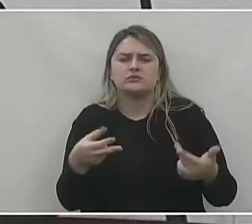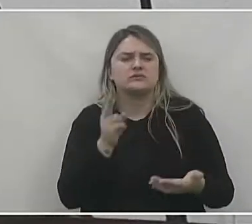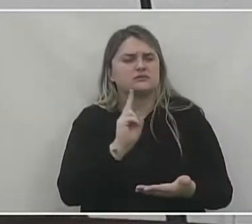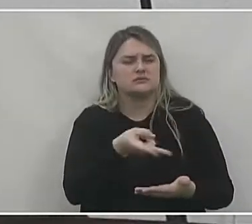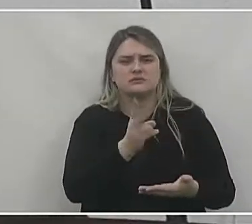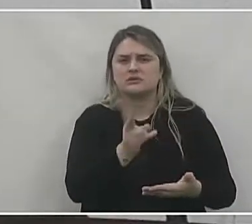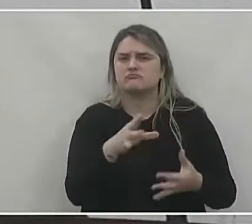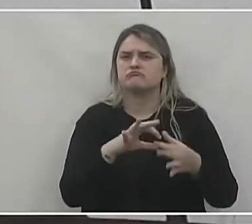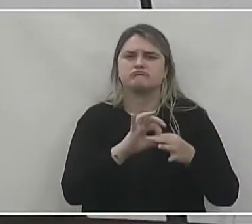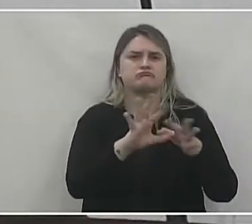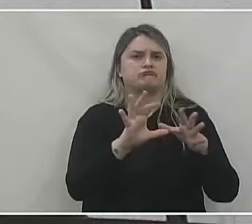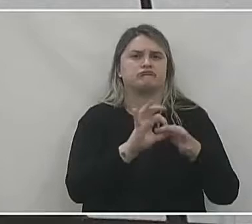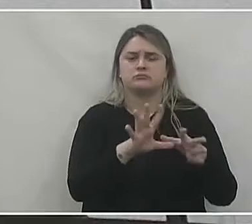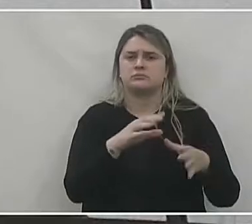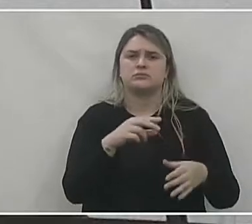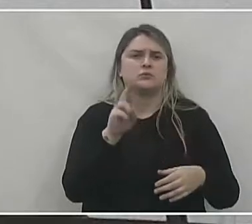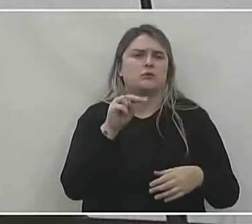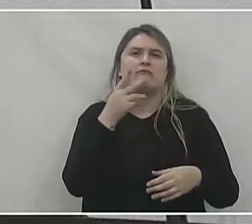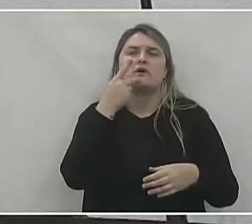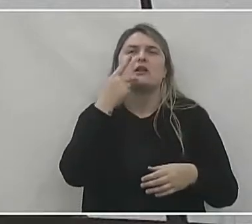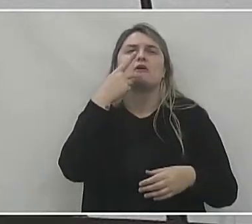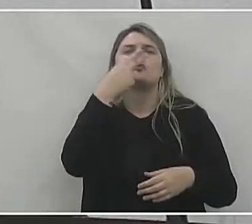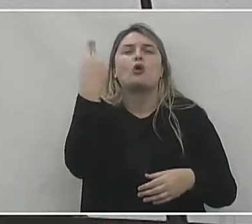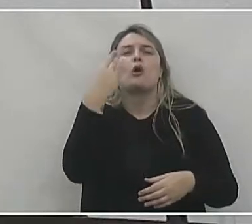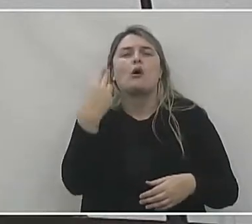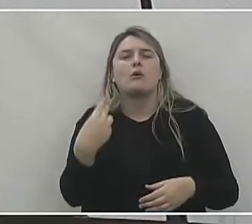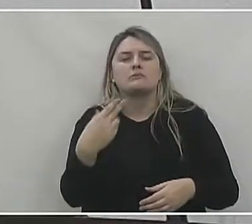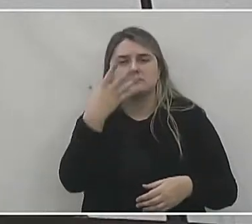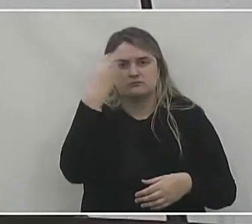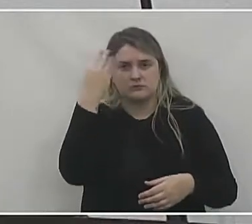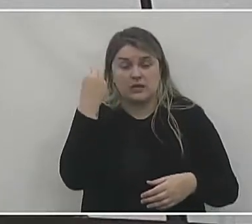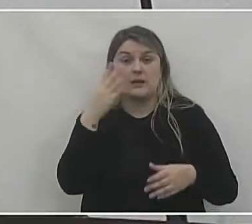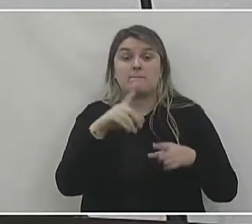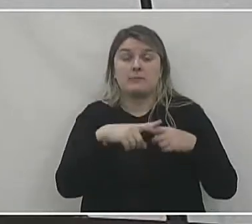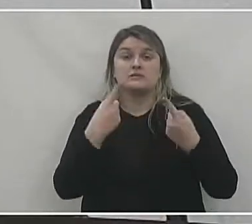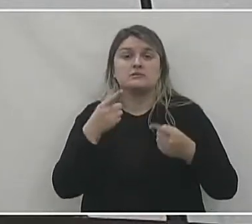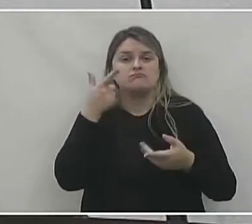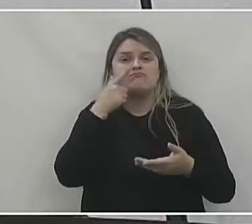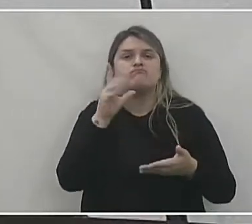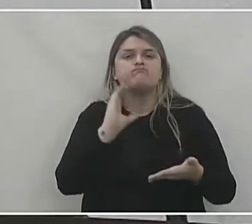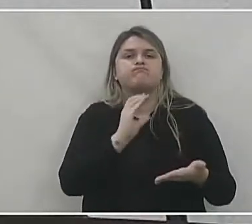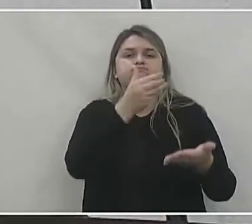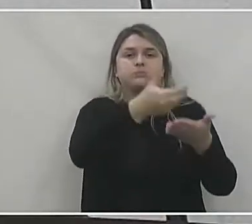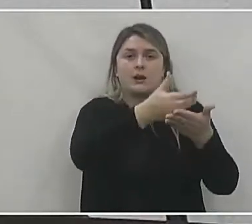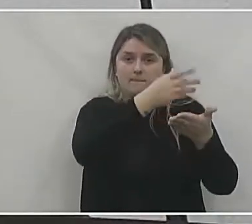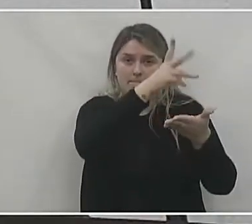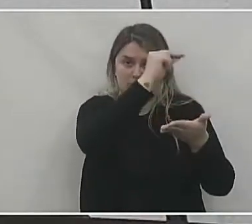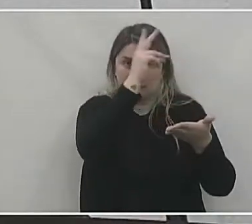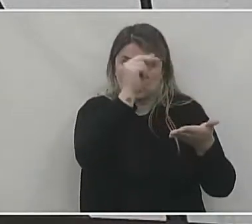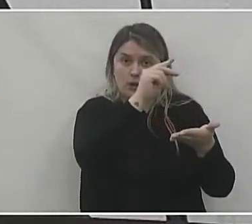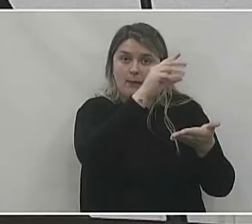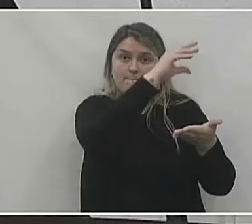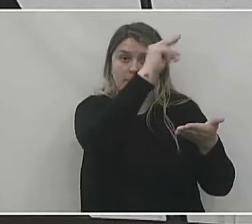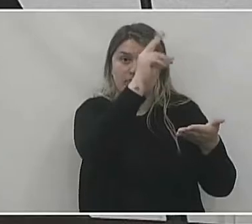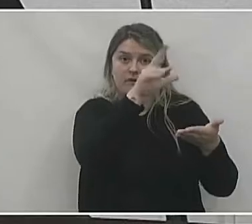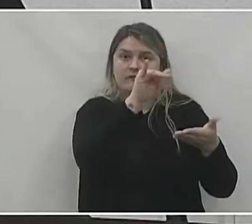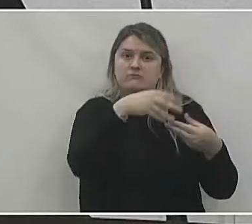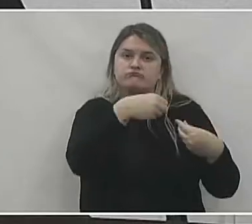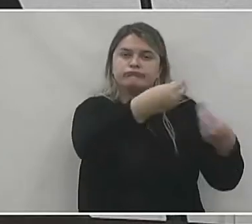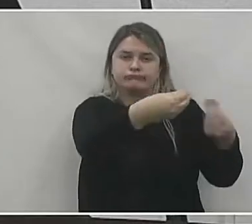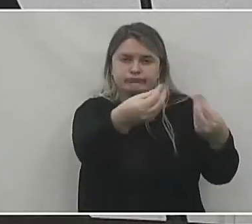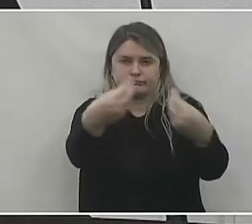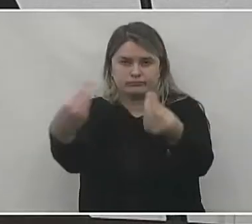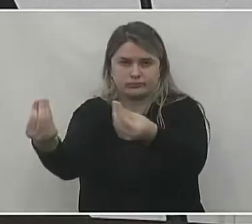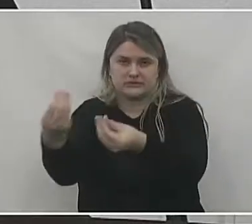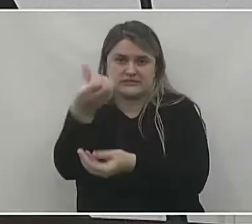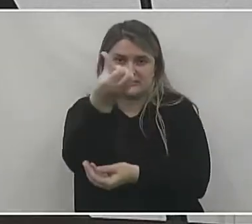estava à disposição. Então eu não posso citar aqui as entidades, os recursos vão vir para a prefeitura e a prefeitura vai encaminhar